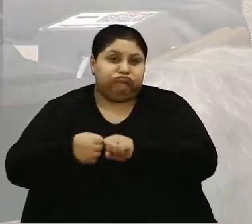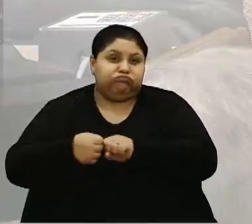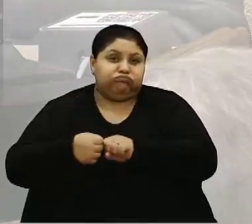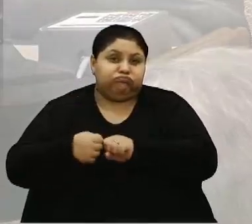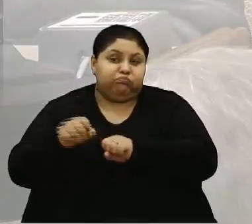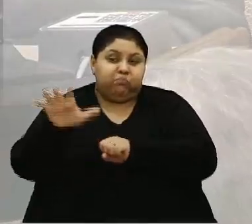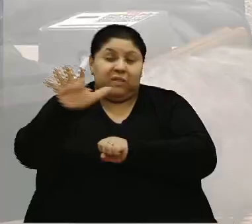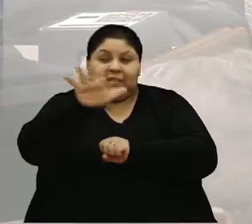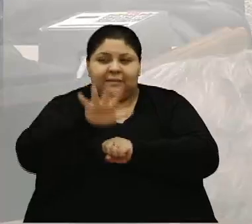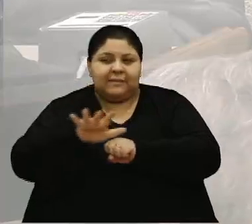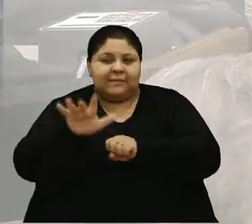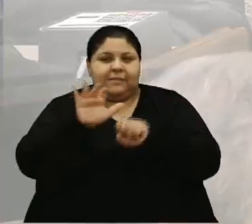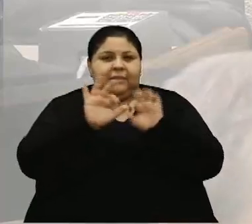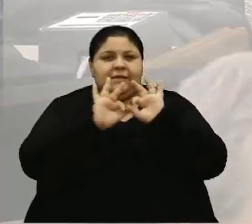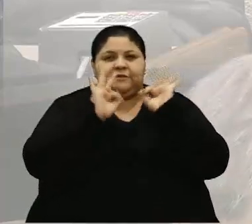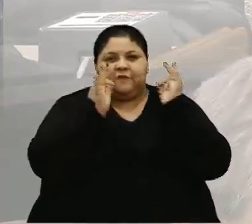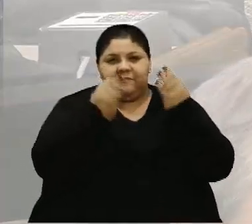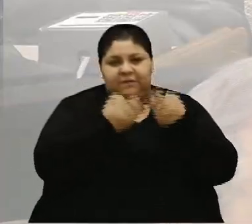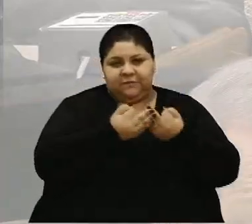às famílias.